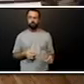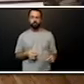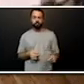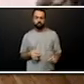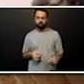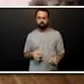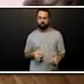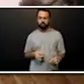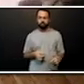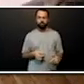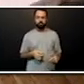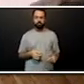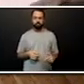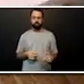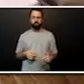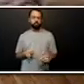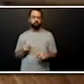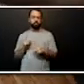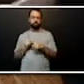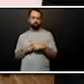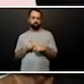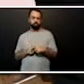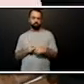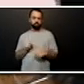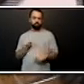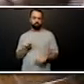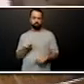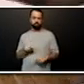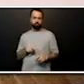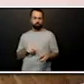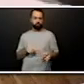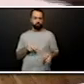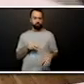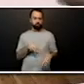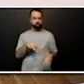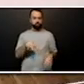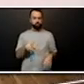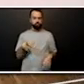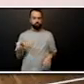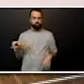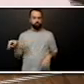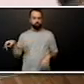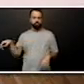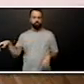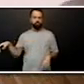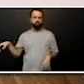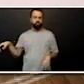Sempre que eu estou adicionando, estou andando para cá.